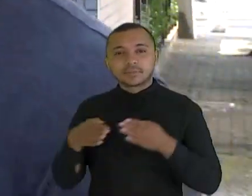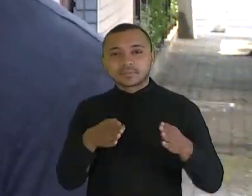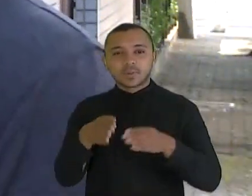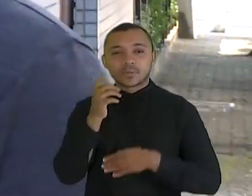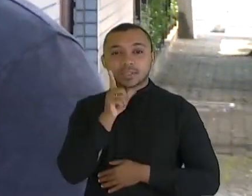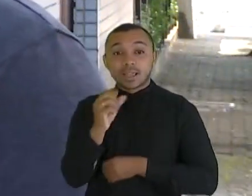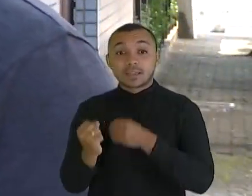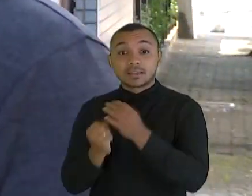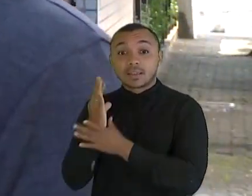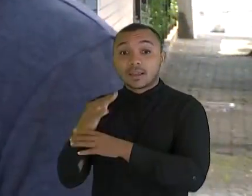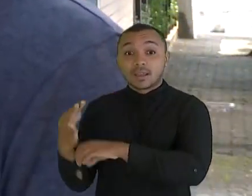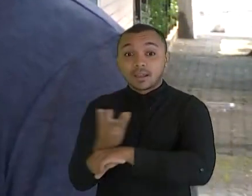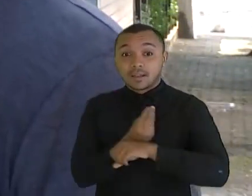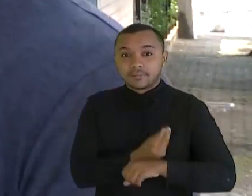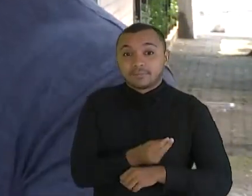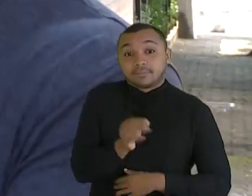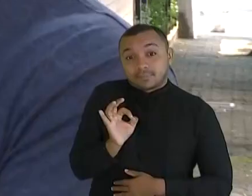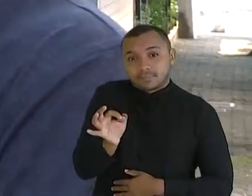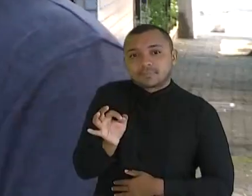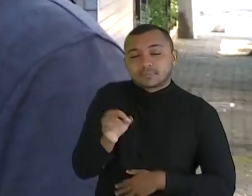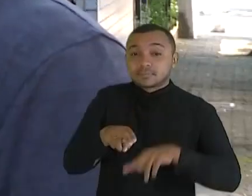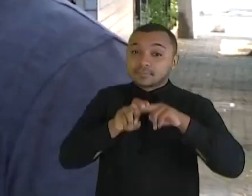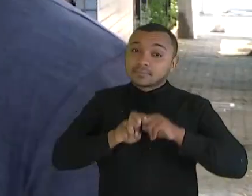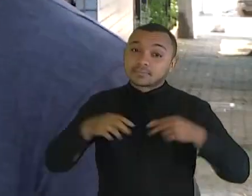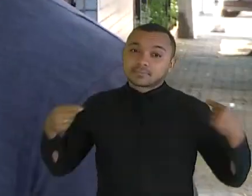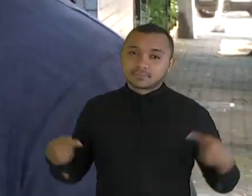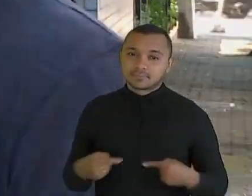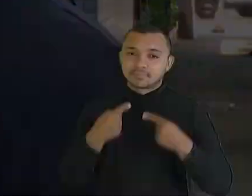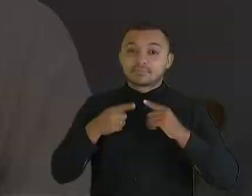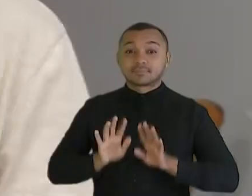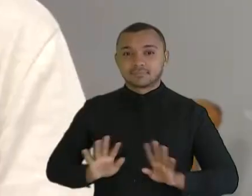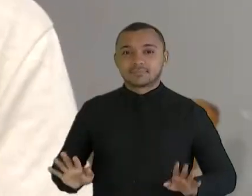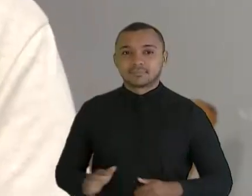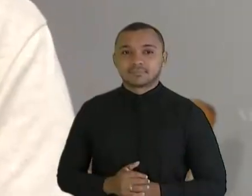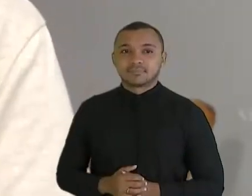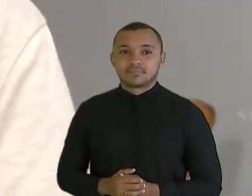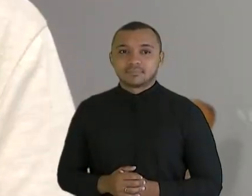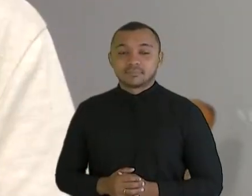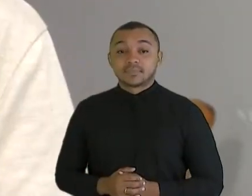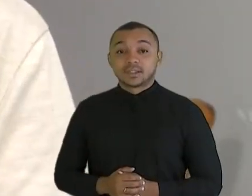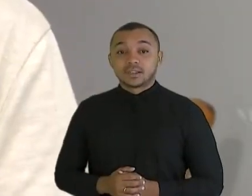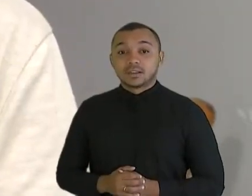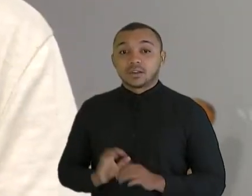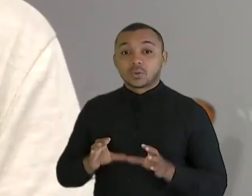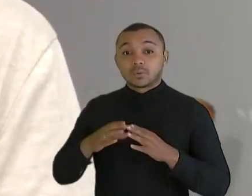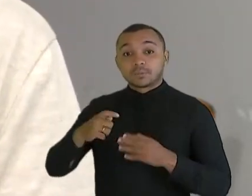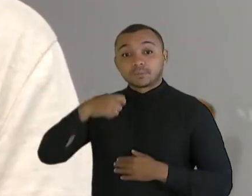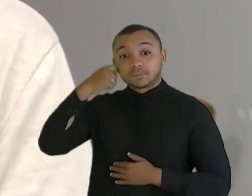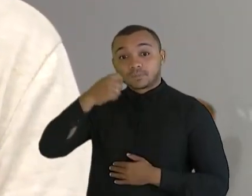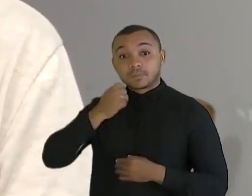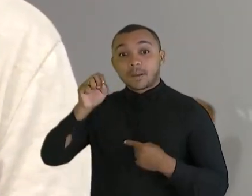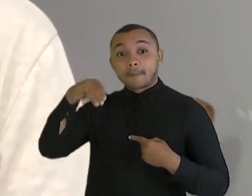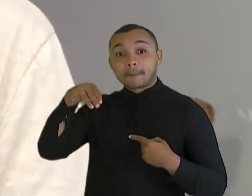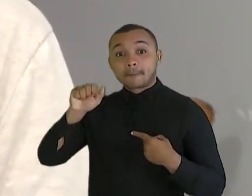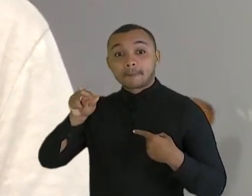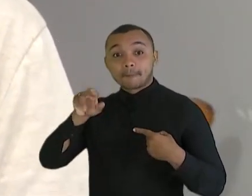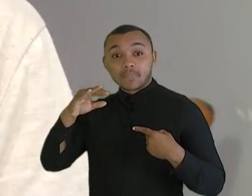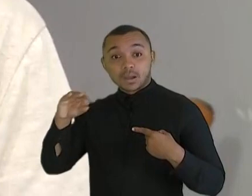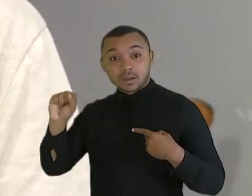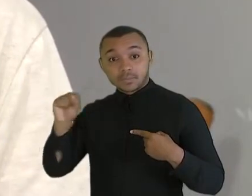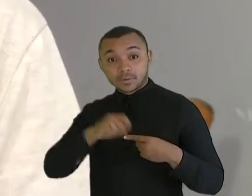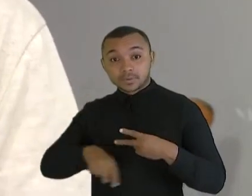arte. Acho que tem muito a ver com essa pegada aí também. São os três atores, o Marcos Rocha, que faz a Mary,